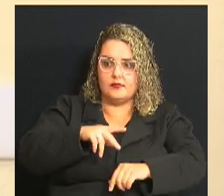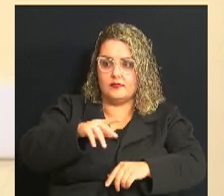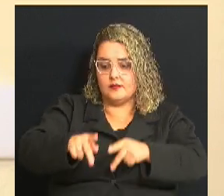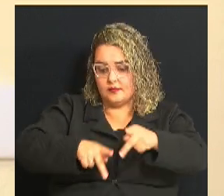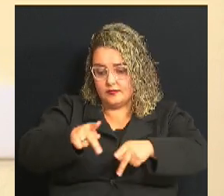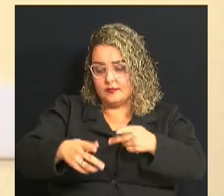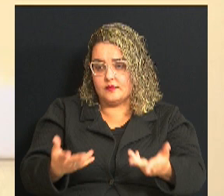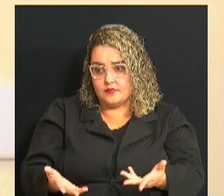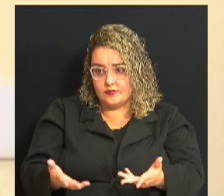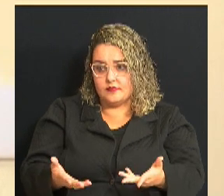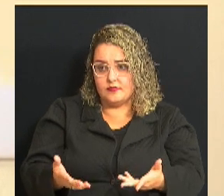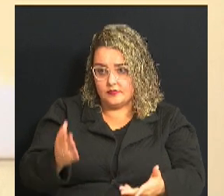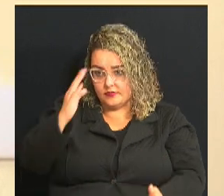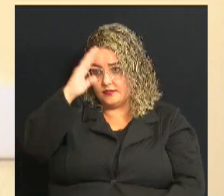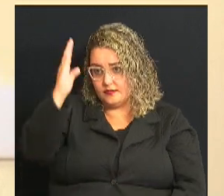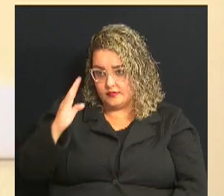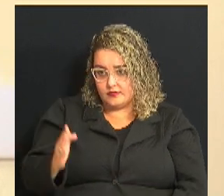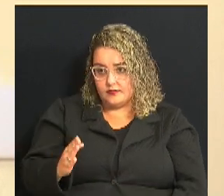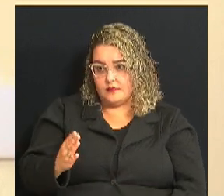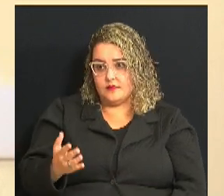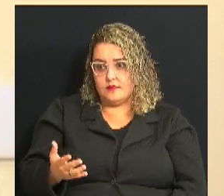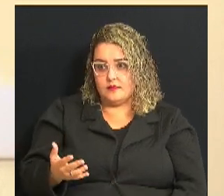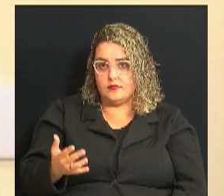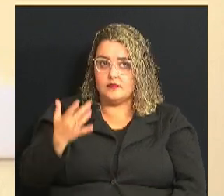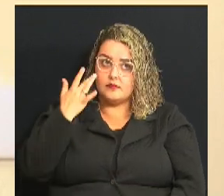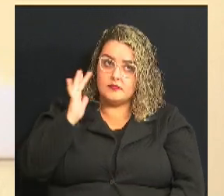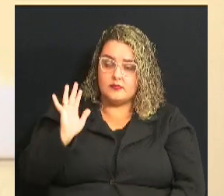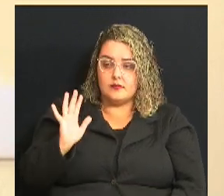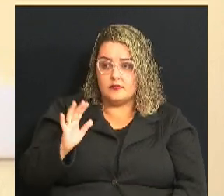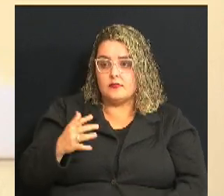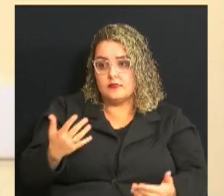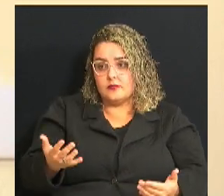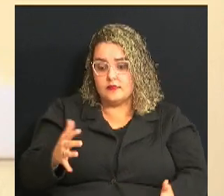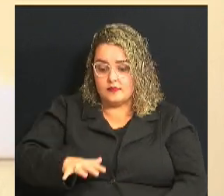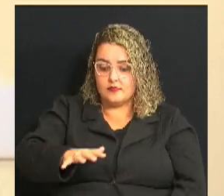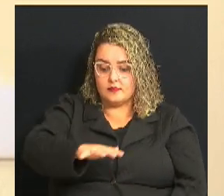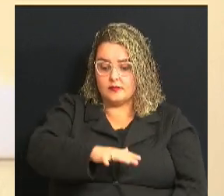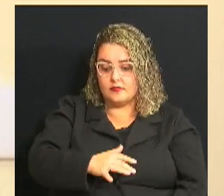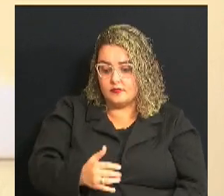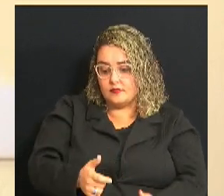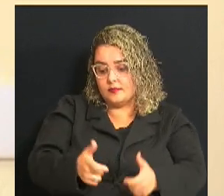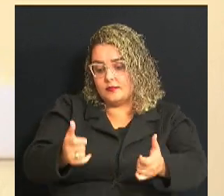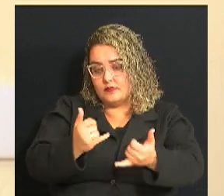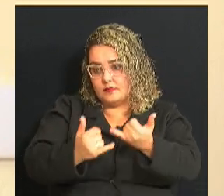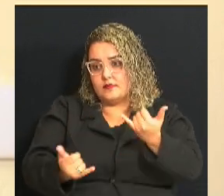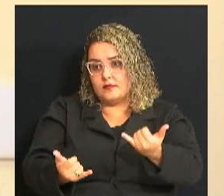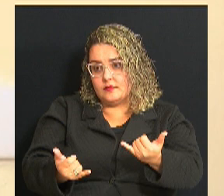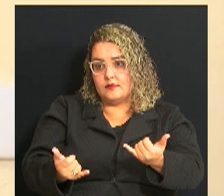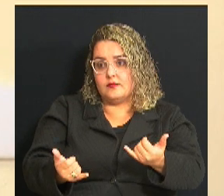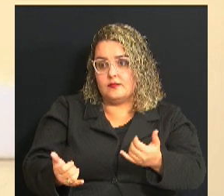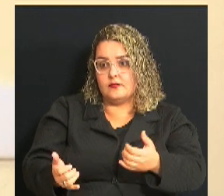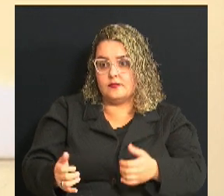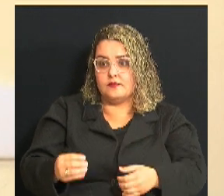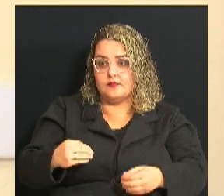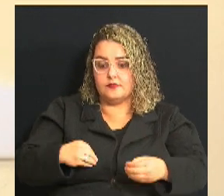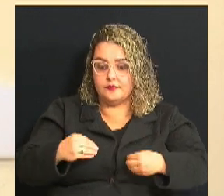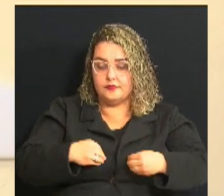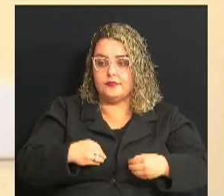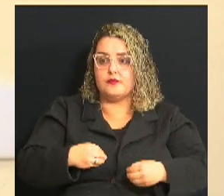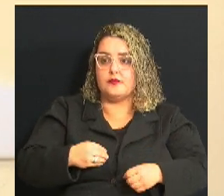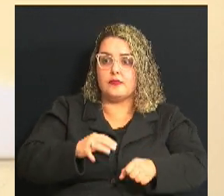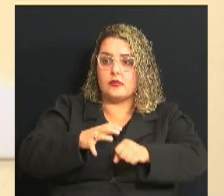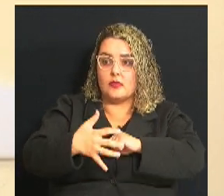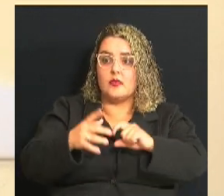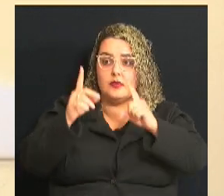tem absoluta certeza, mas da região e de grande parte do país, a gente foi a primeira, na época que onde fazer um exame de Covid era